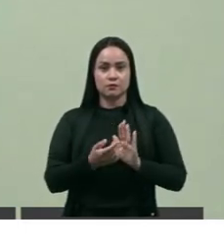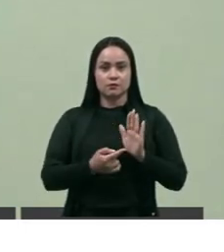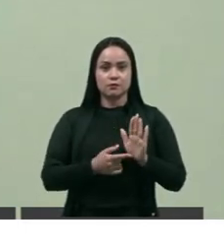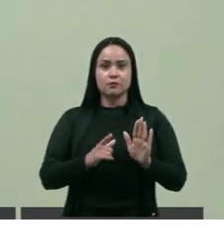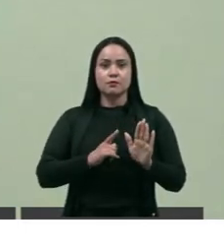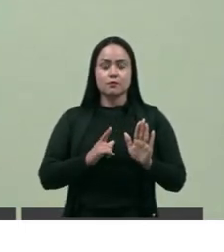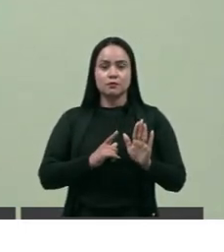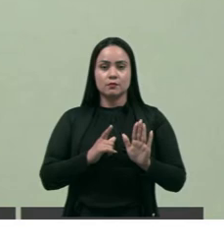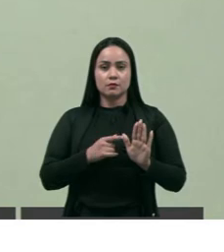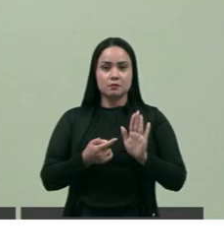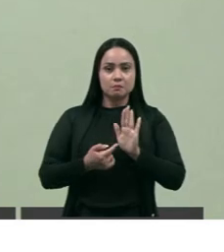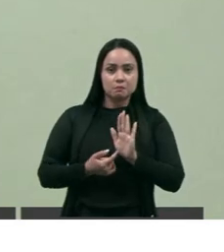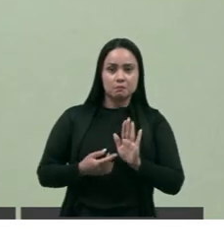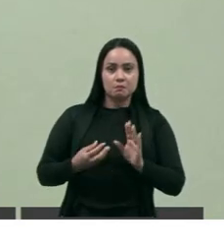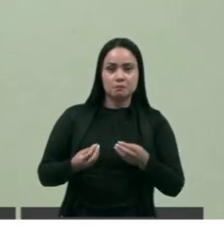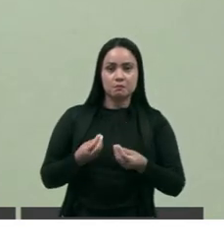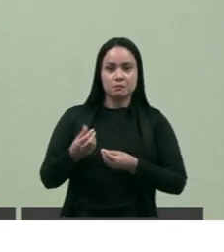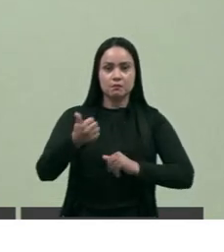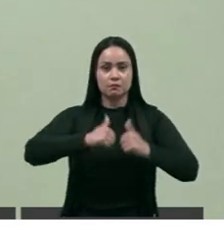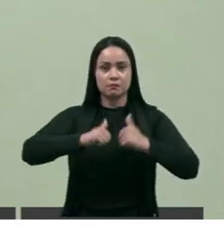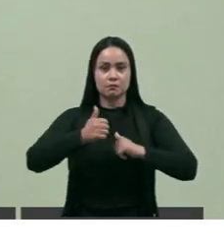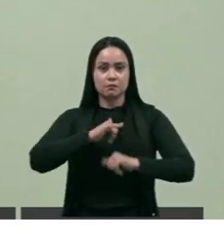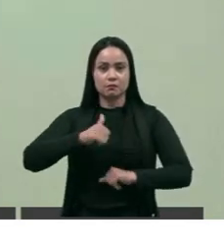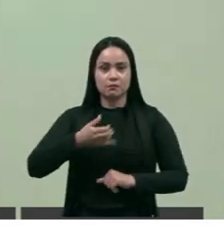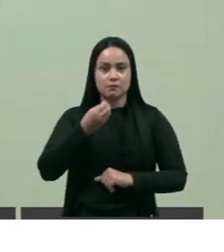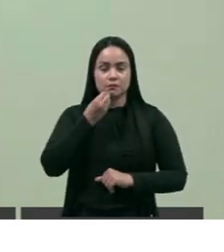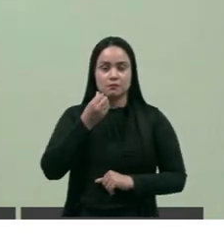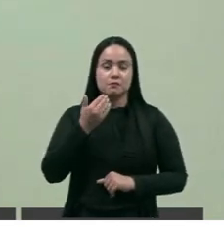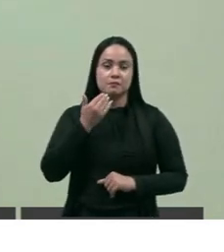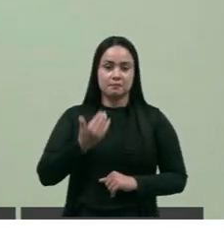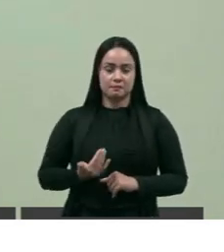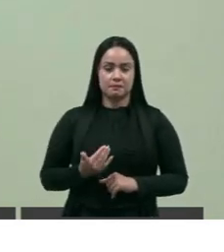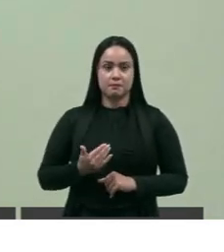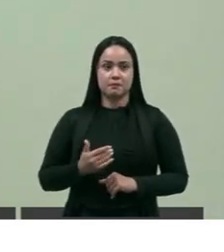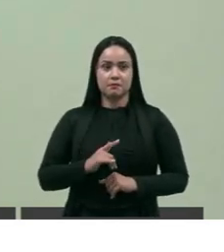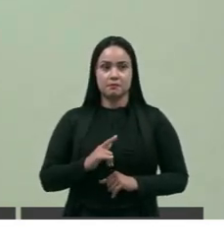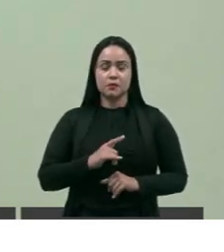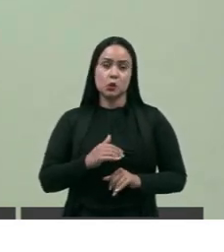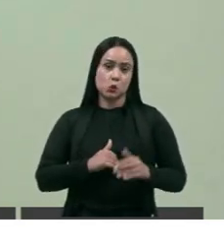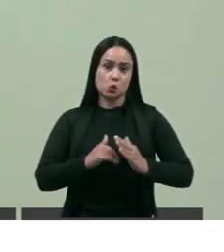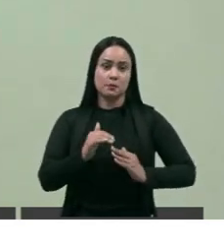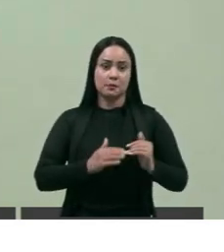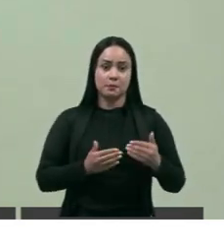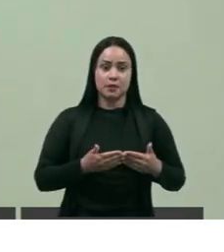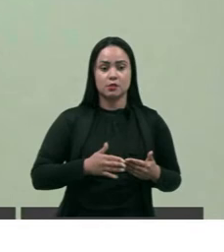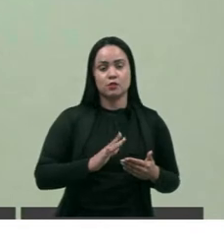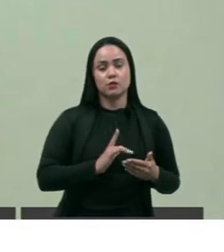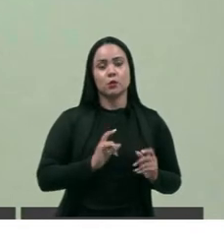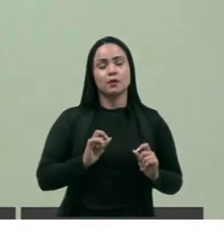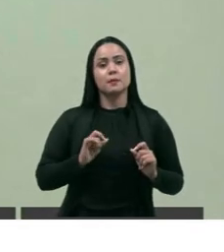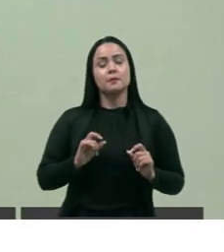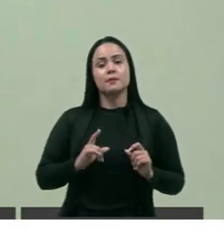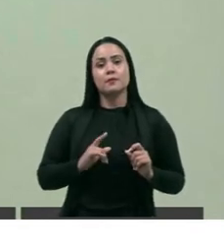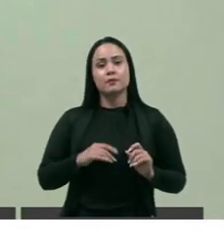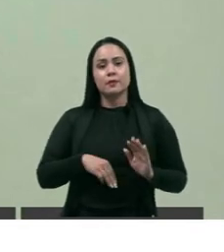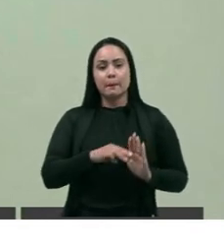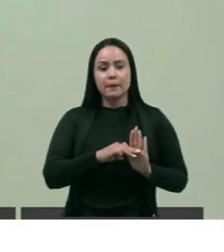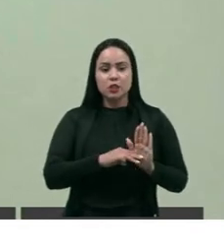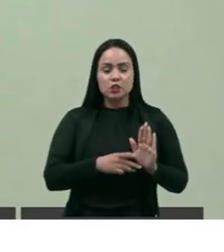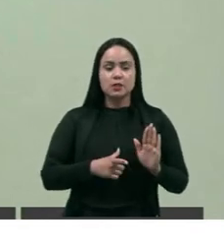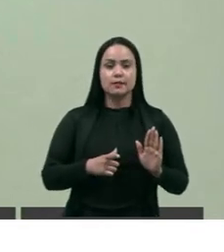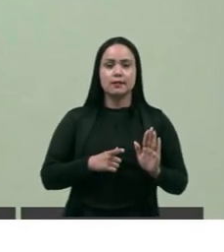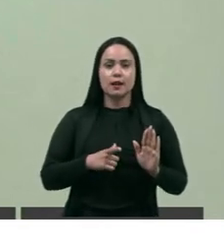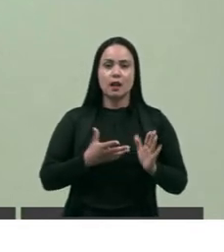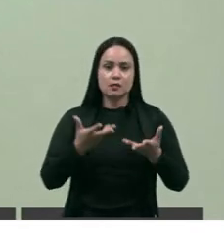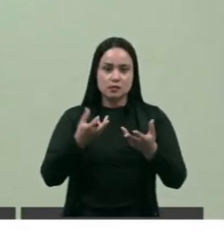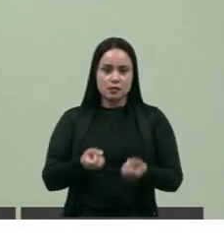ser considerados na análise do reaproveitamento requerente. Sob essa perspectiva, quanto às medidas adotadas no âmbito